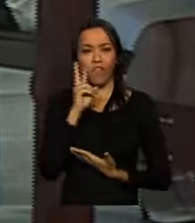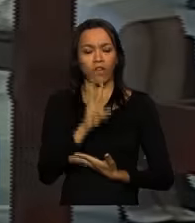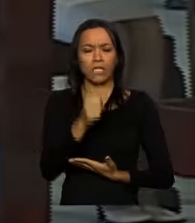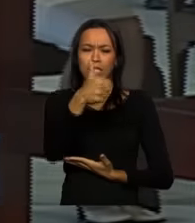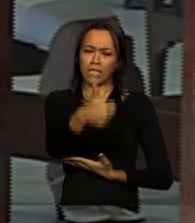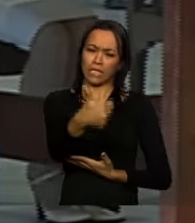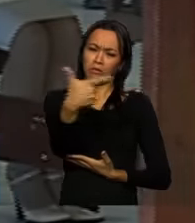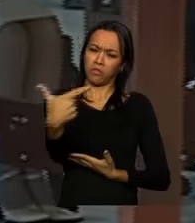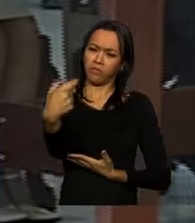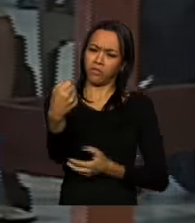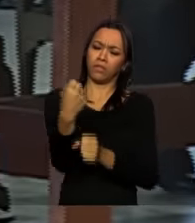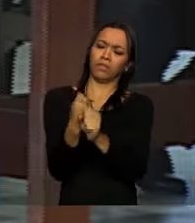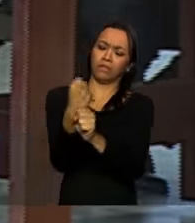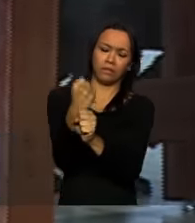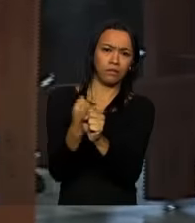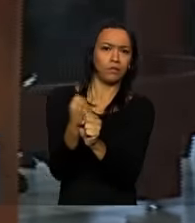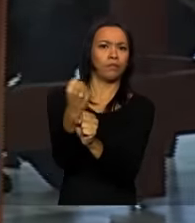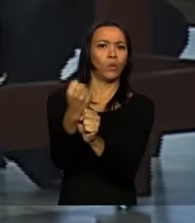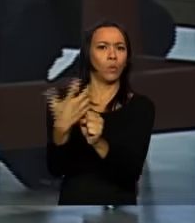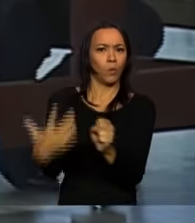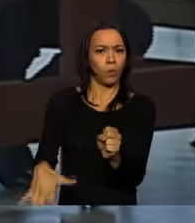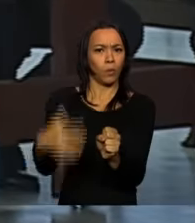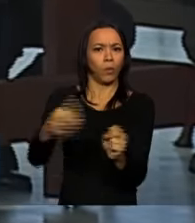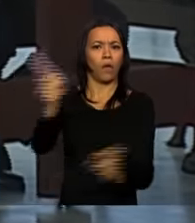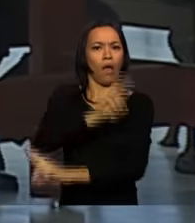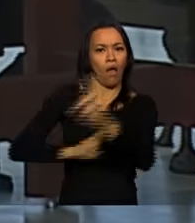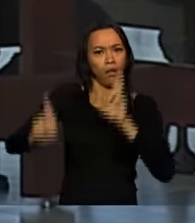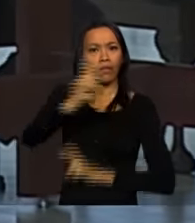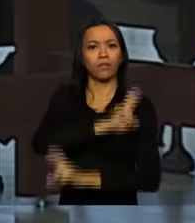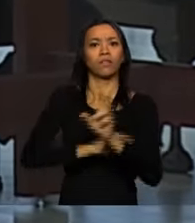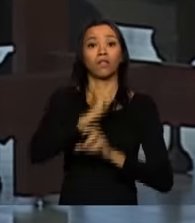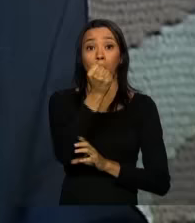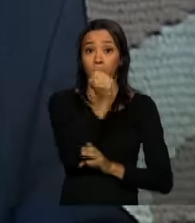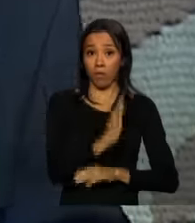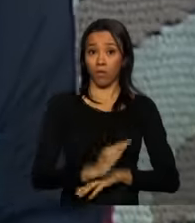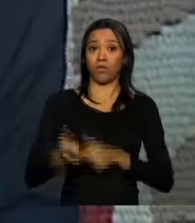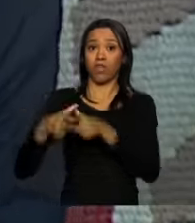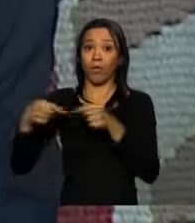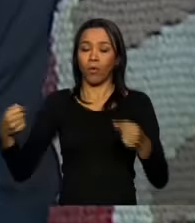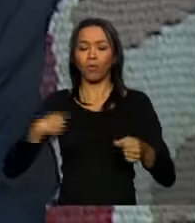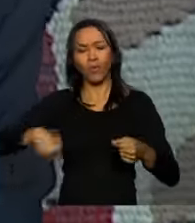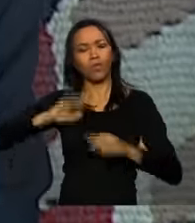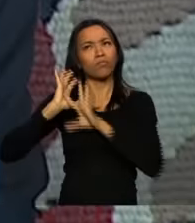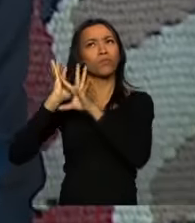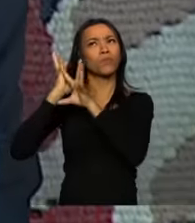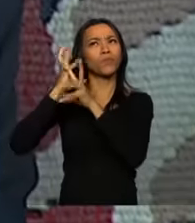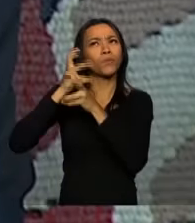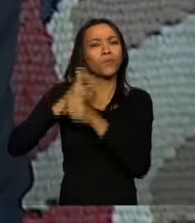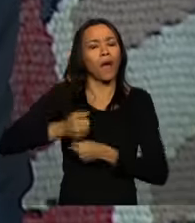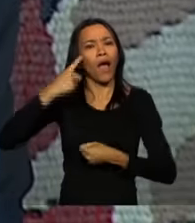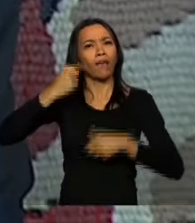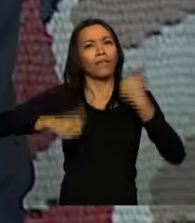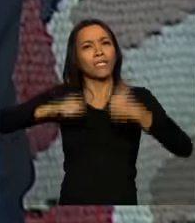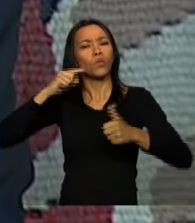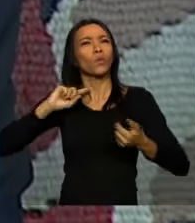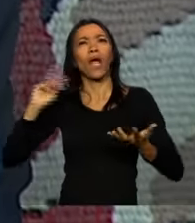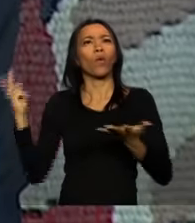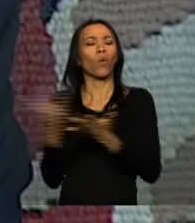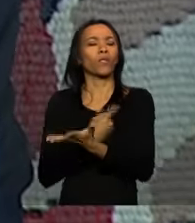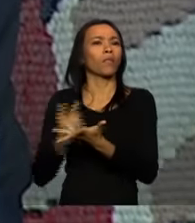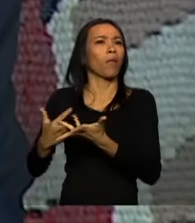120 anos das relações diplomáticas entre o Brasil e o Japão, podemos fazer um balanço de grandes